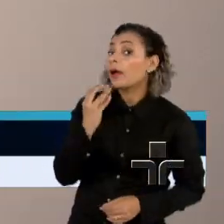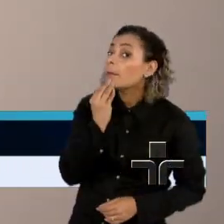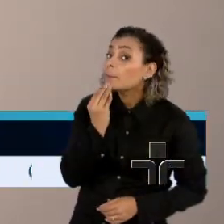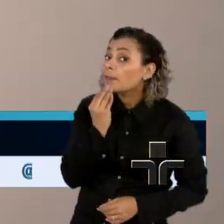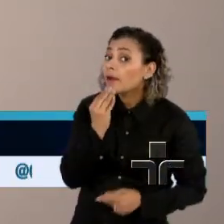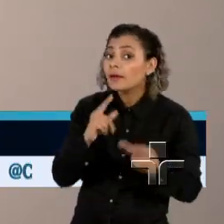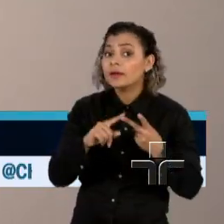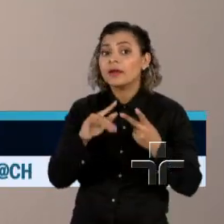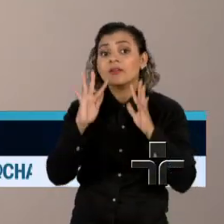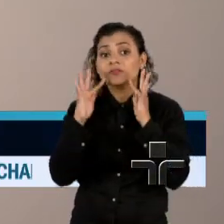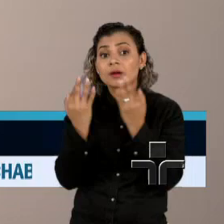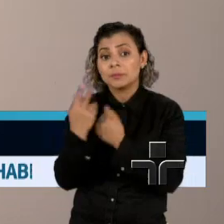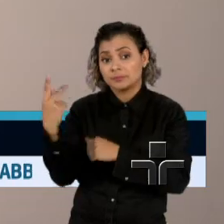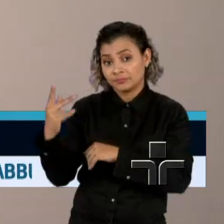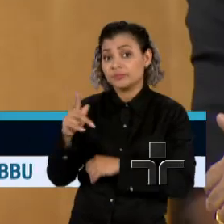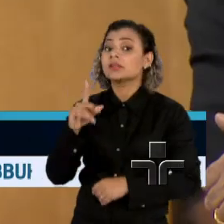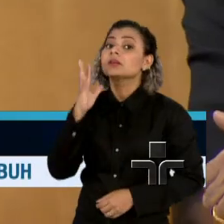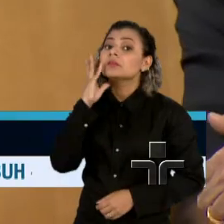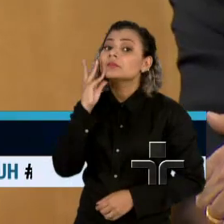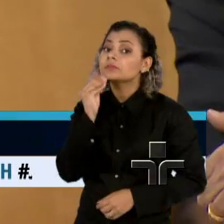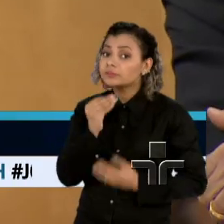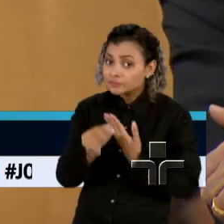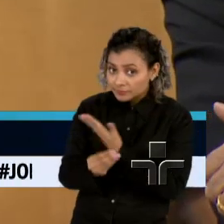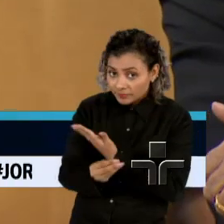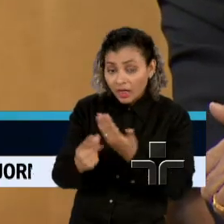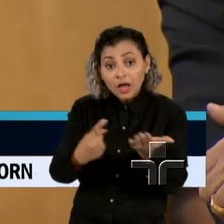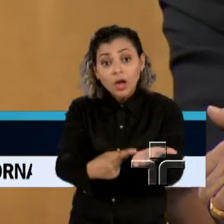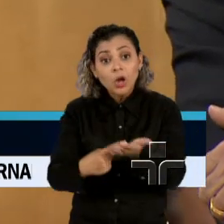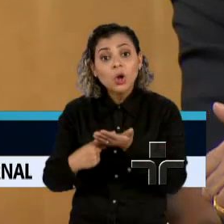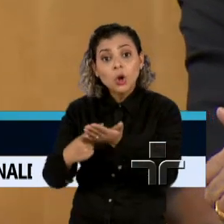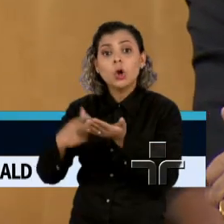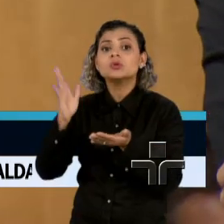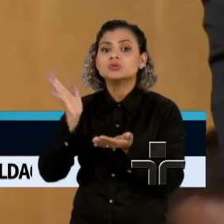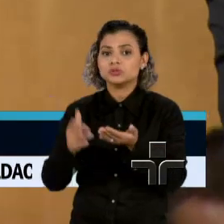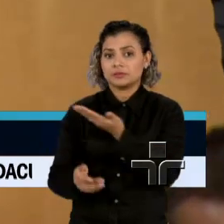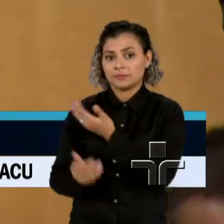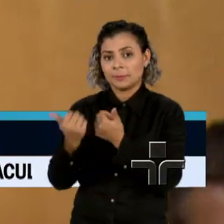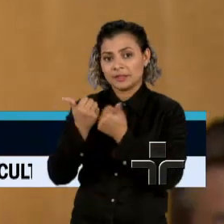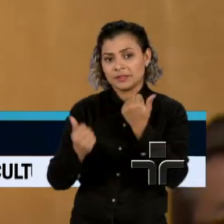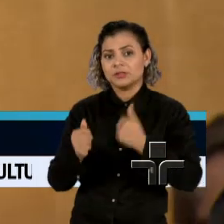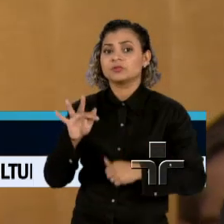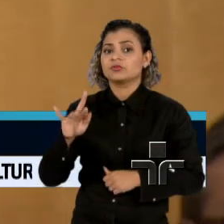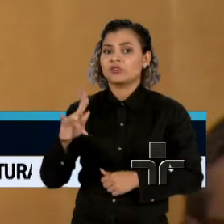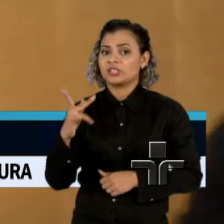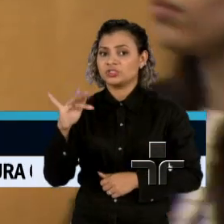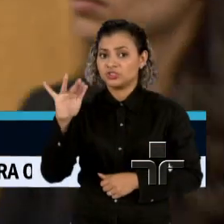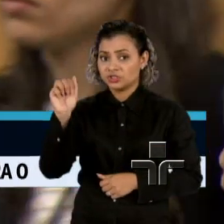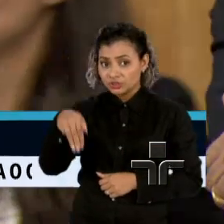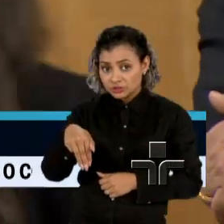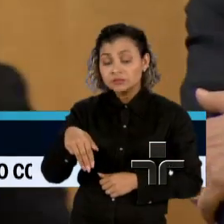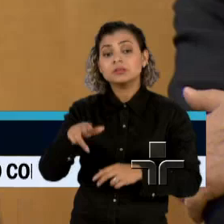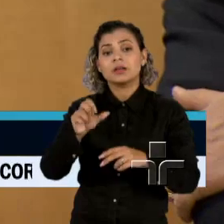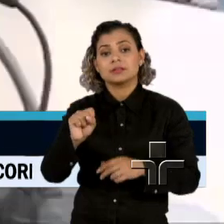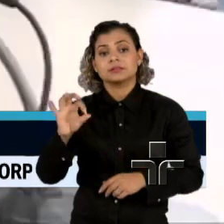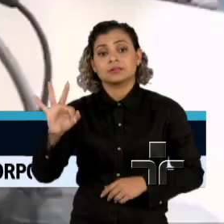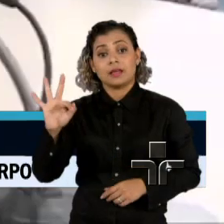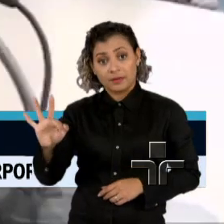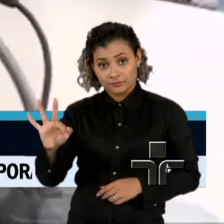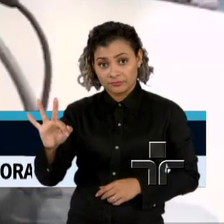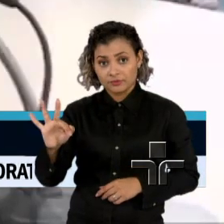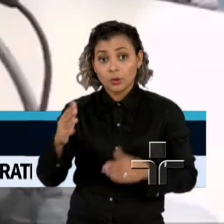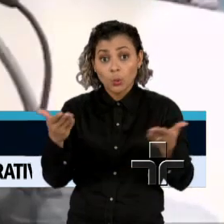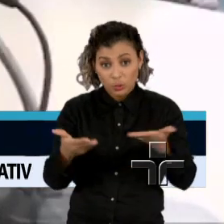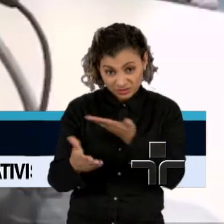um familiar do ministro Dias Toffoli. Esse acordo foi homologado pelo ministro Edson Fachin, do Supremo Tribunal Federal. Hoje,